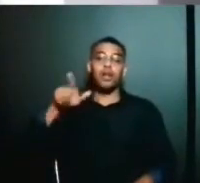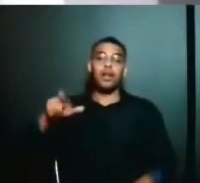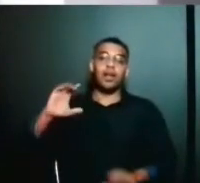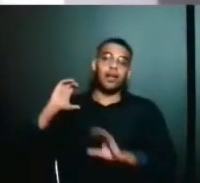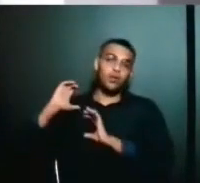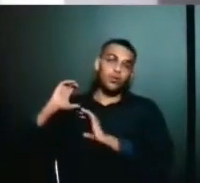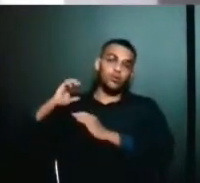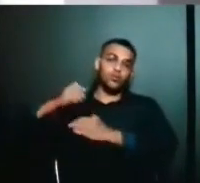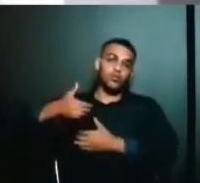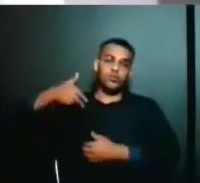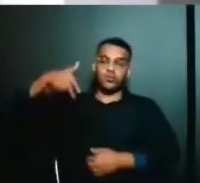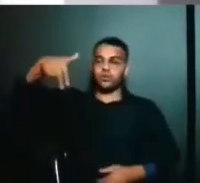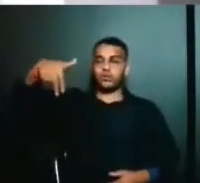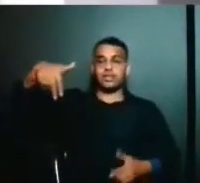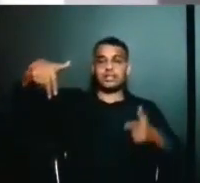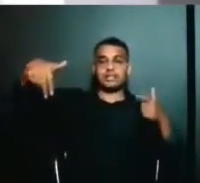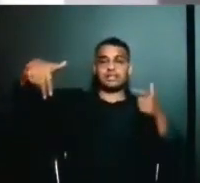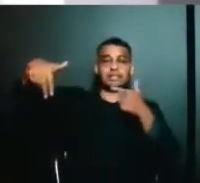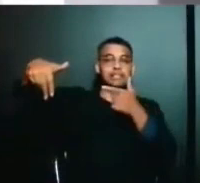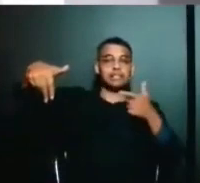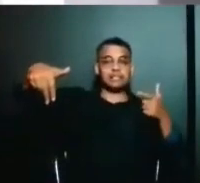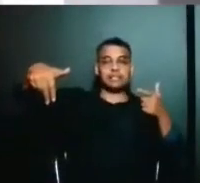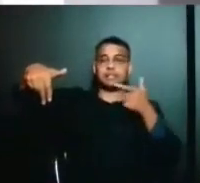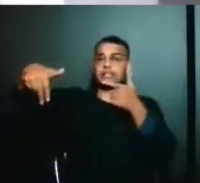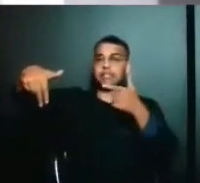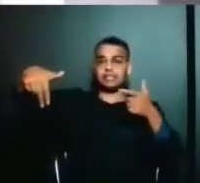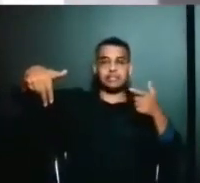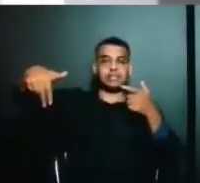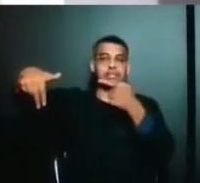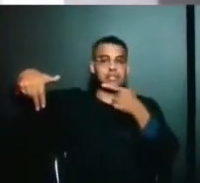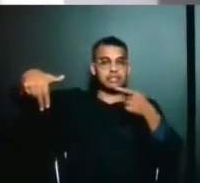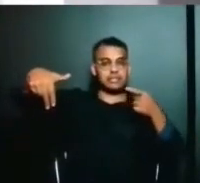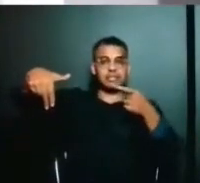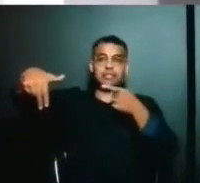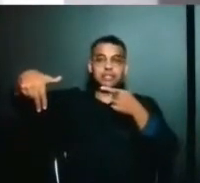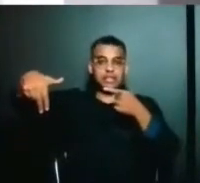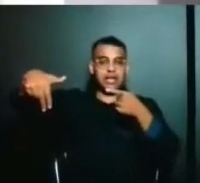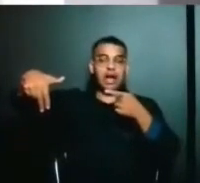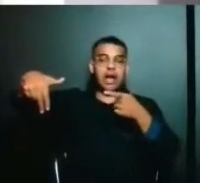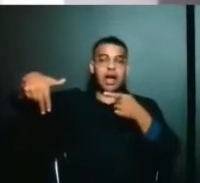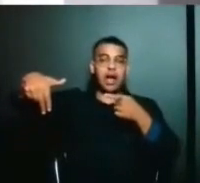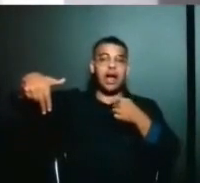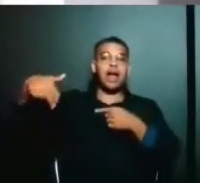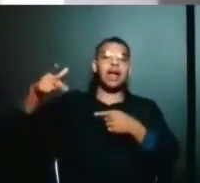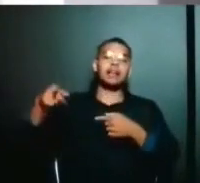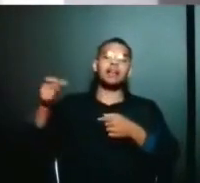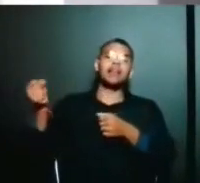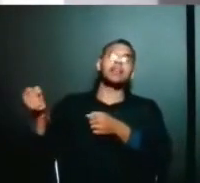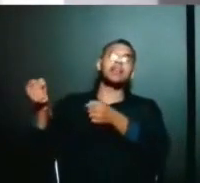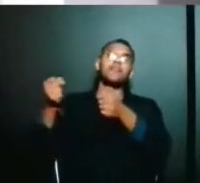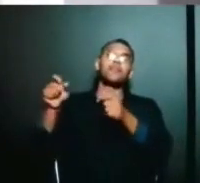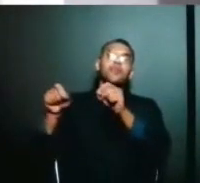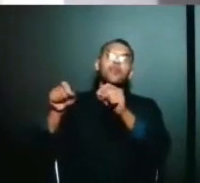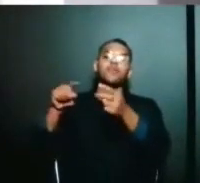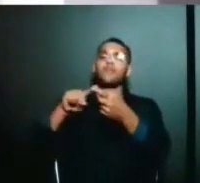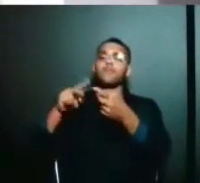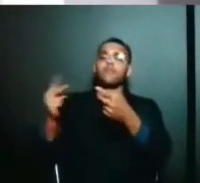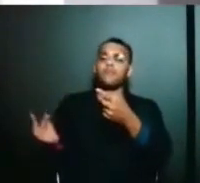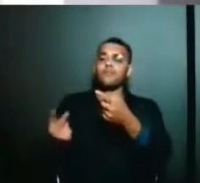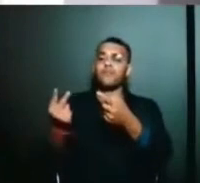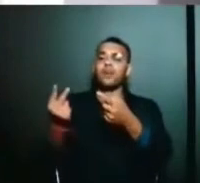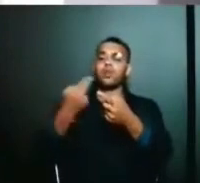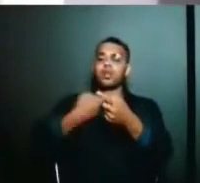valores familiares, valores religiosos, valores institucionais. Então, é muito